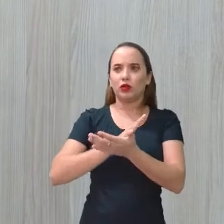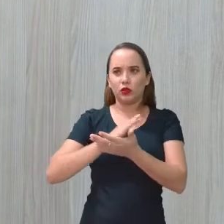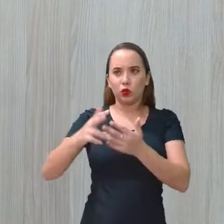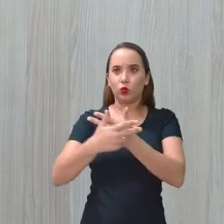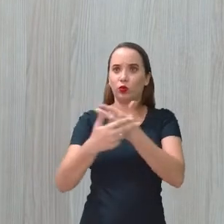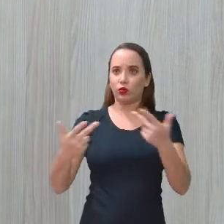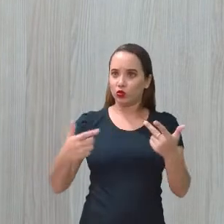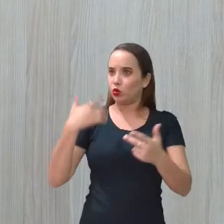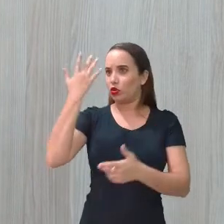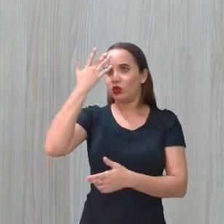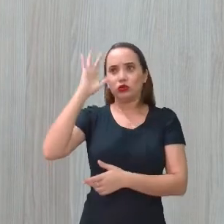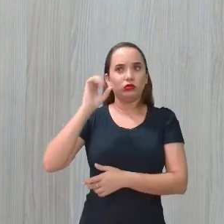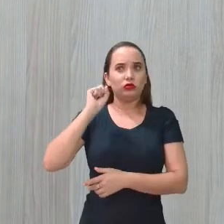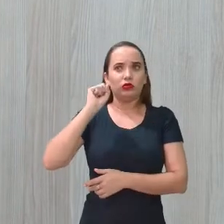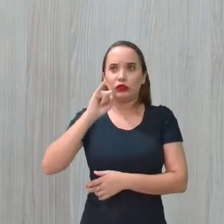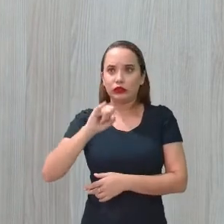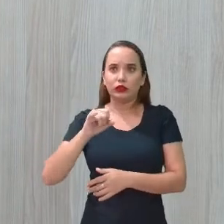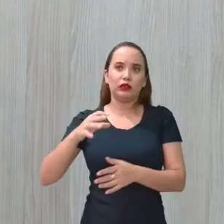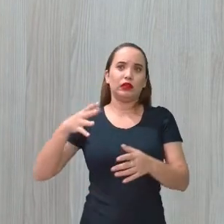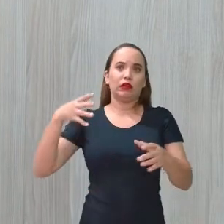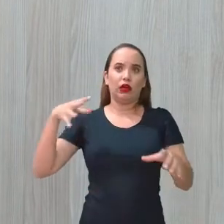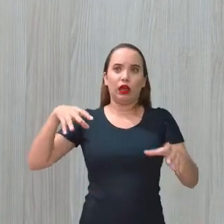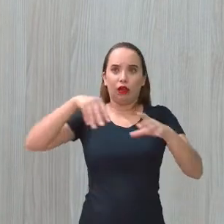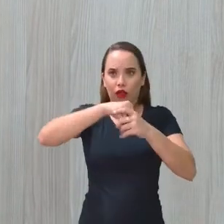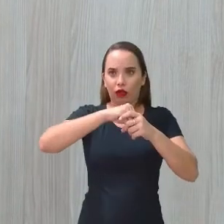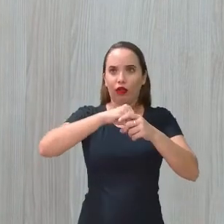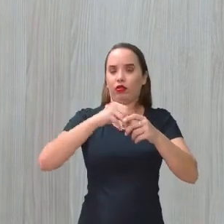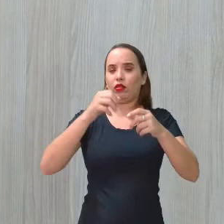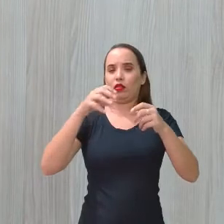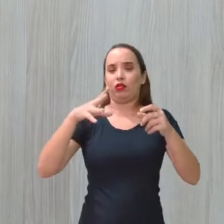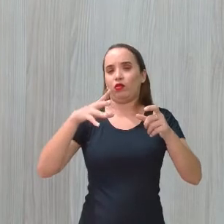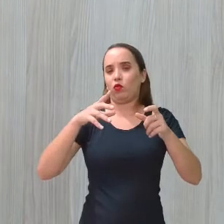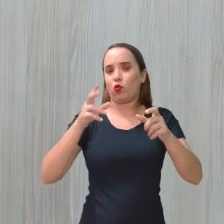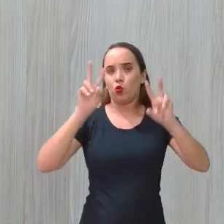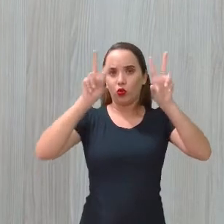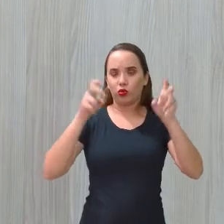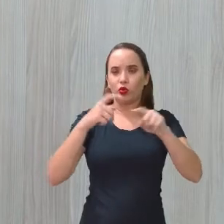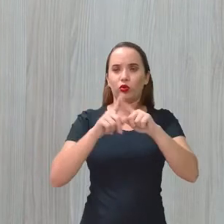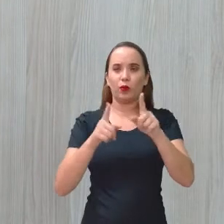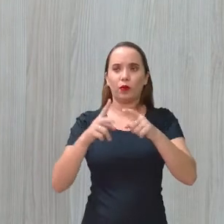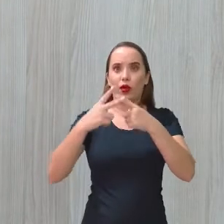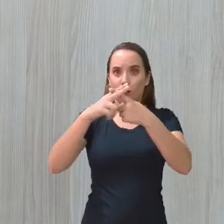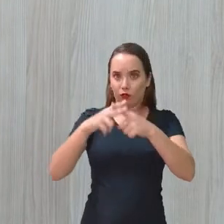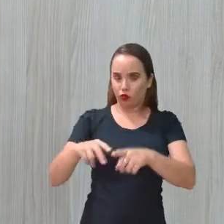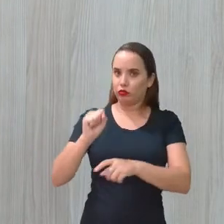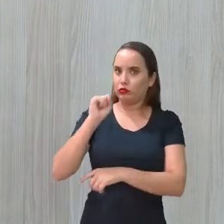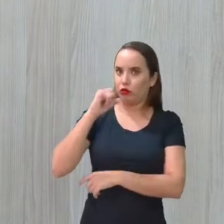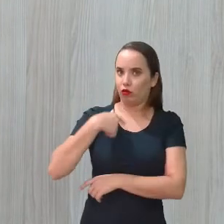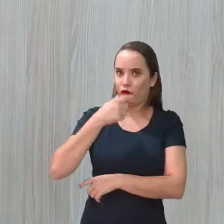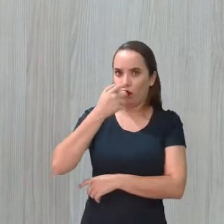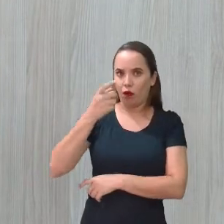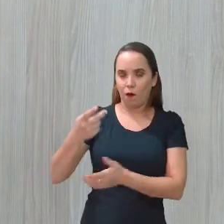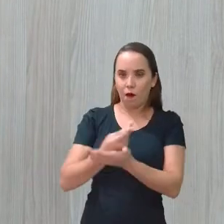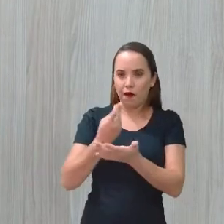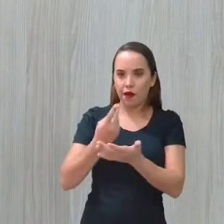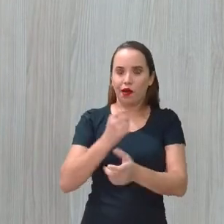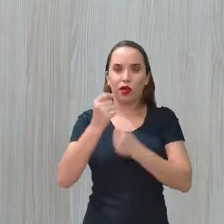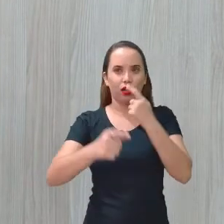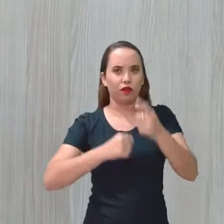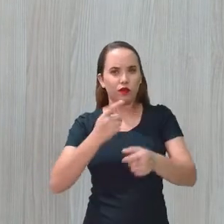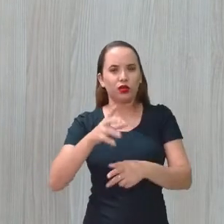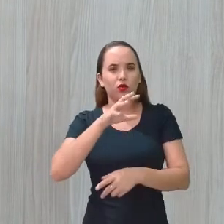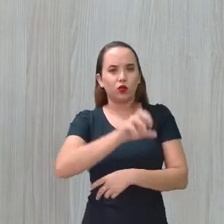se encaixa nesse assunto, né, professor? Mas me corrija se eu estiver certa. Às vezes a gente pega essas letras e também